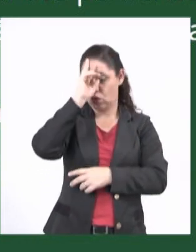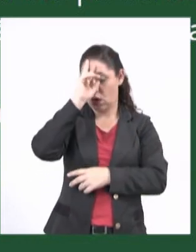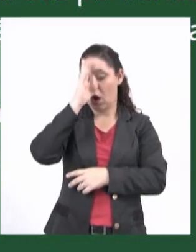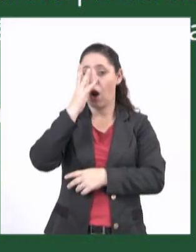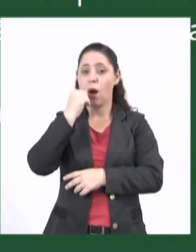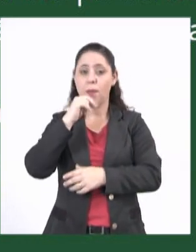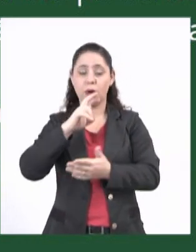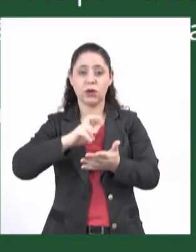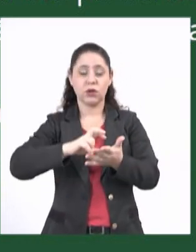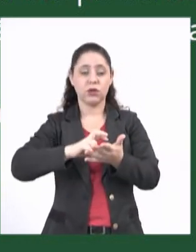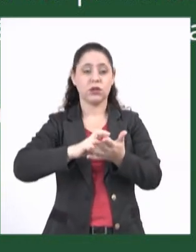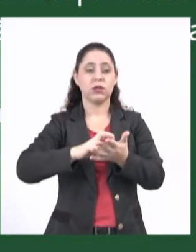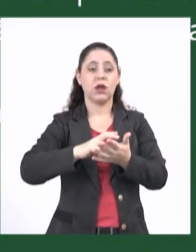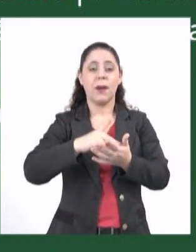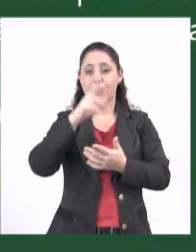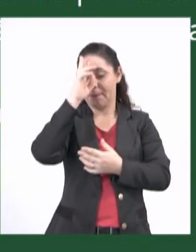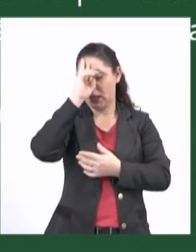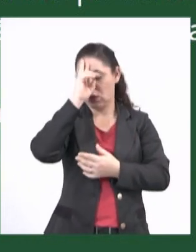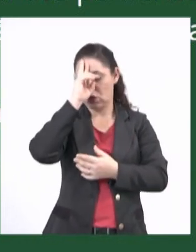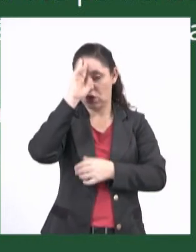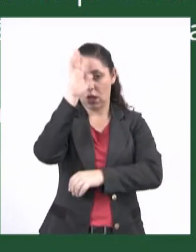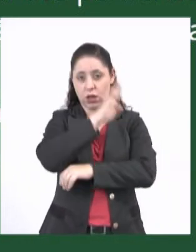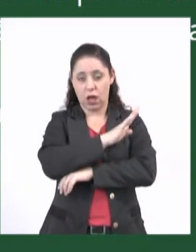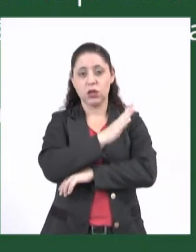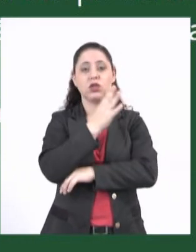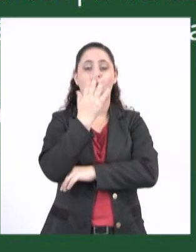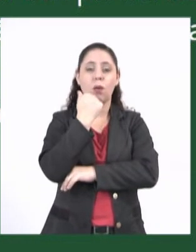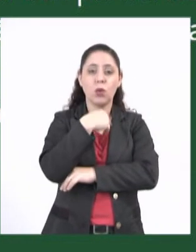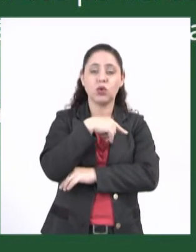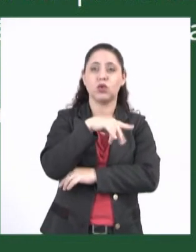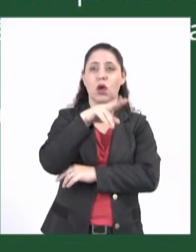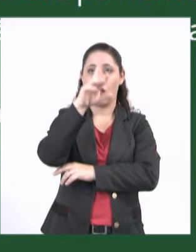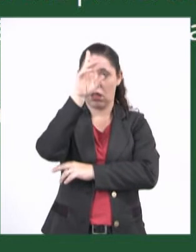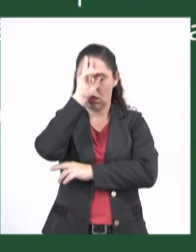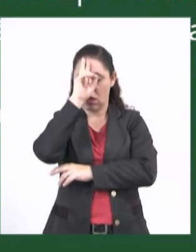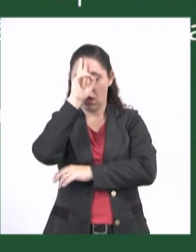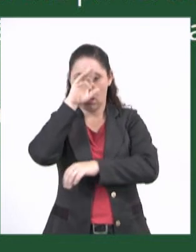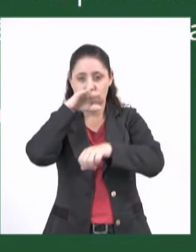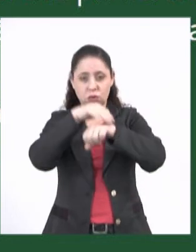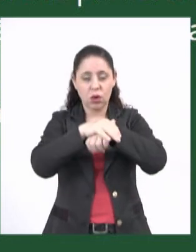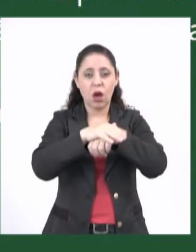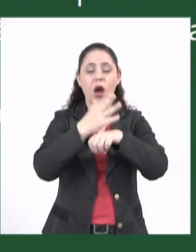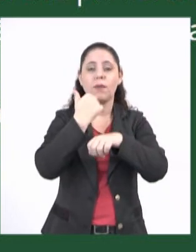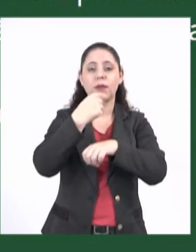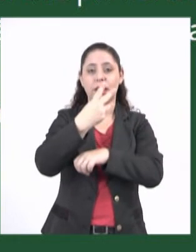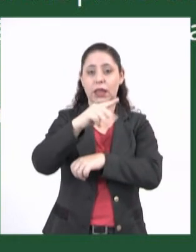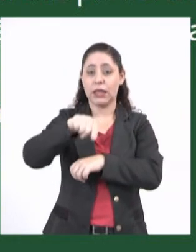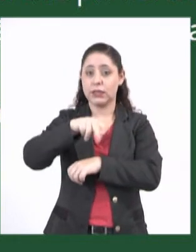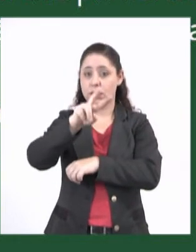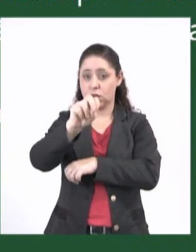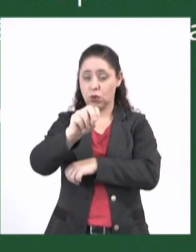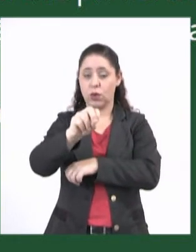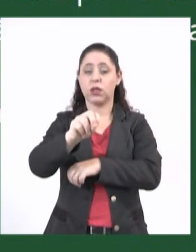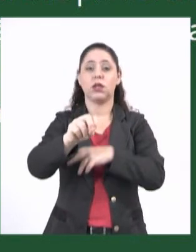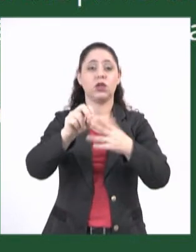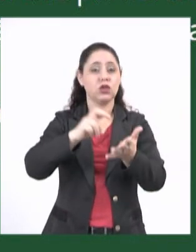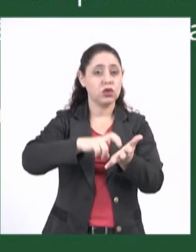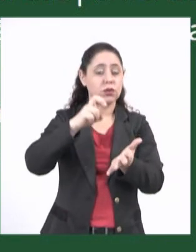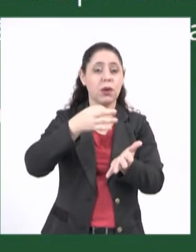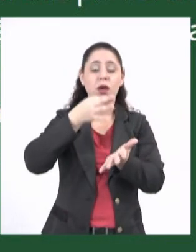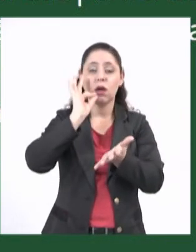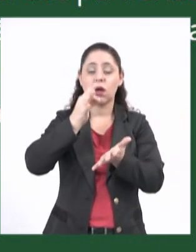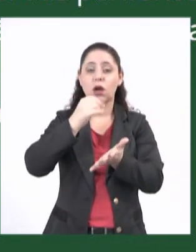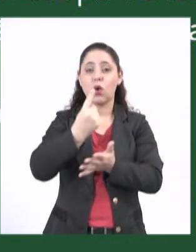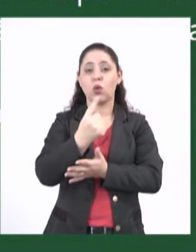gente? Perdão, esqueci de falar do jantar. E com os beneficiários do Vale Renda, que é um programa estadual com isenção